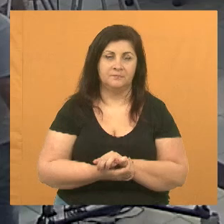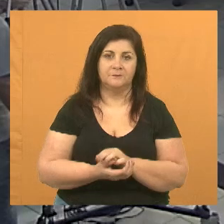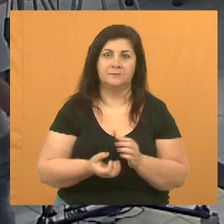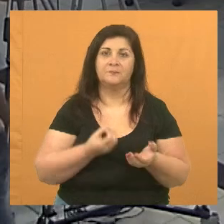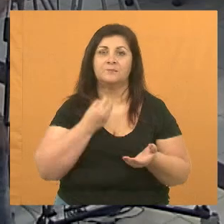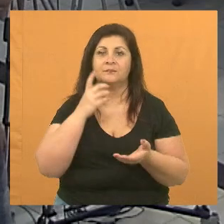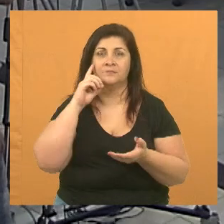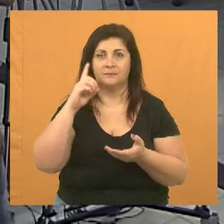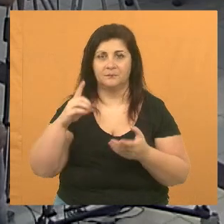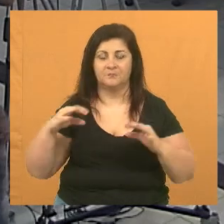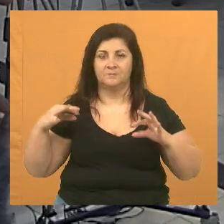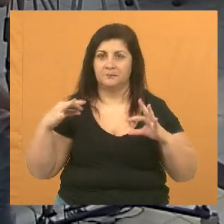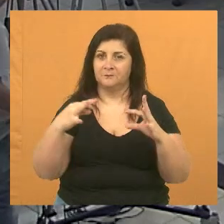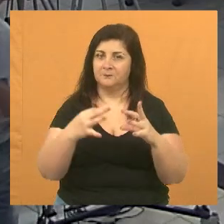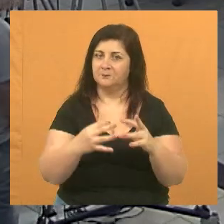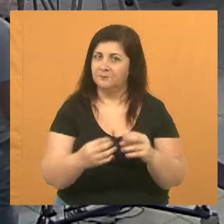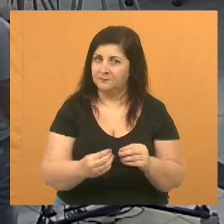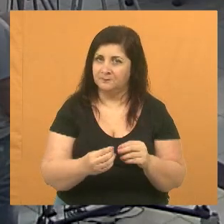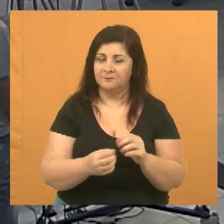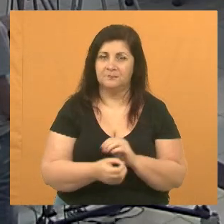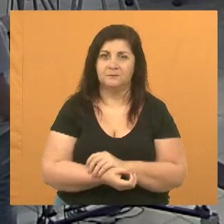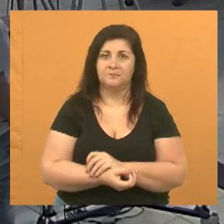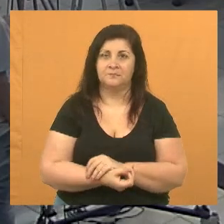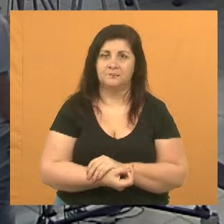Bom dia a todos, todas.